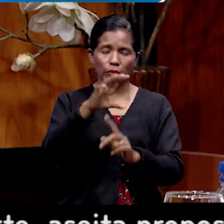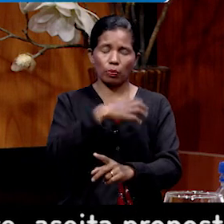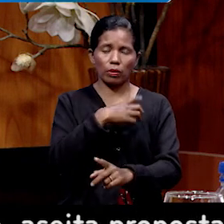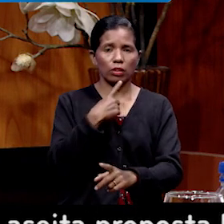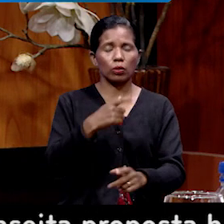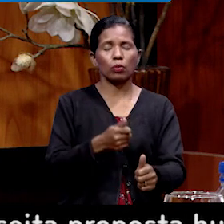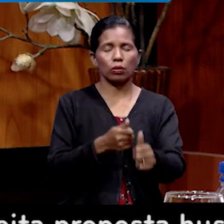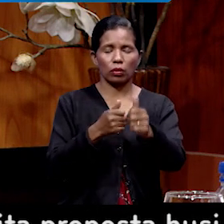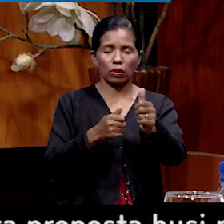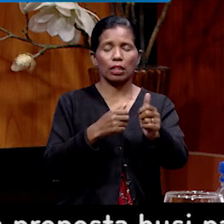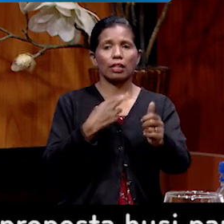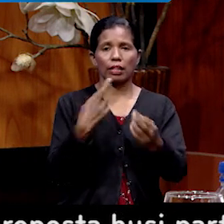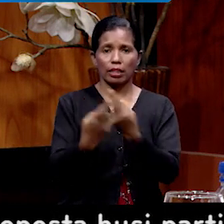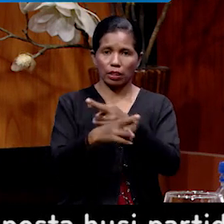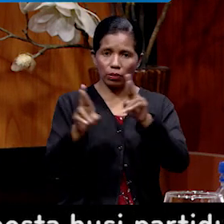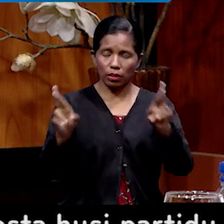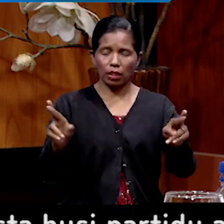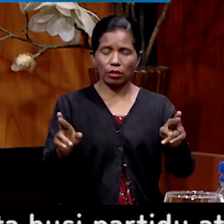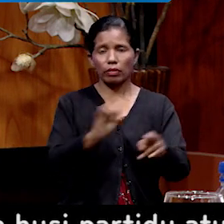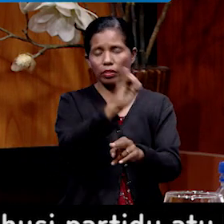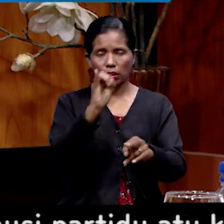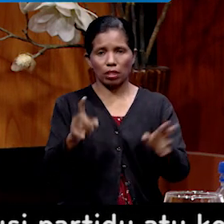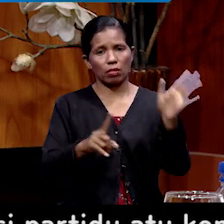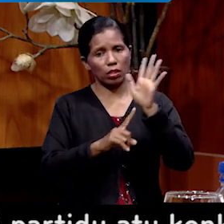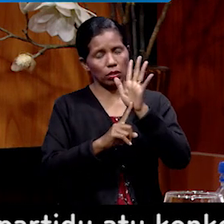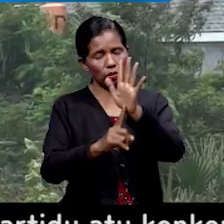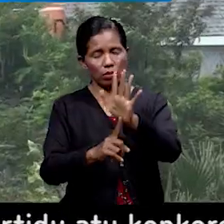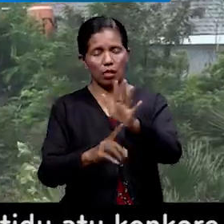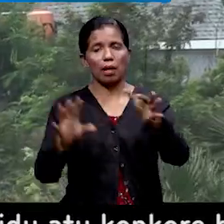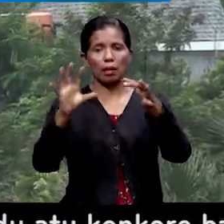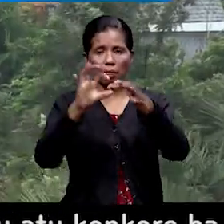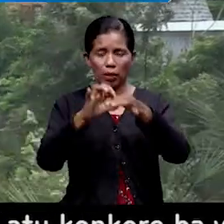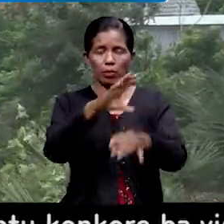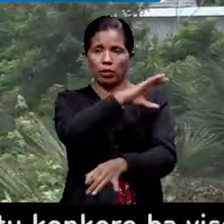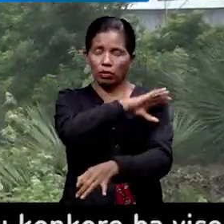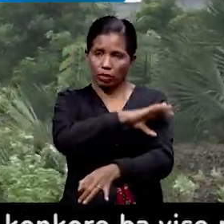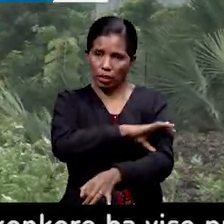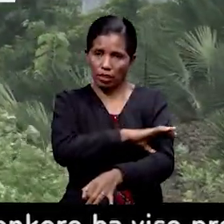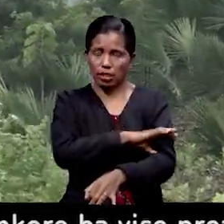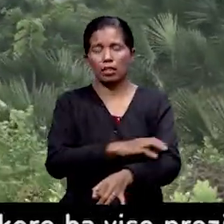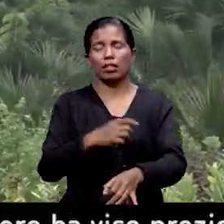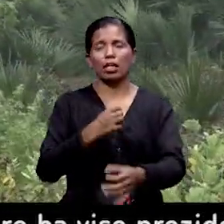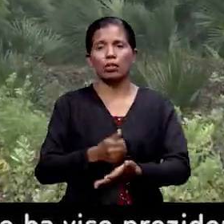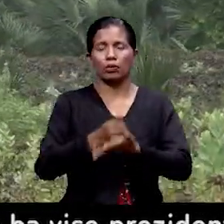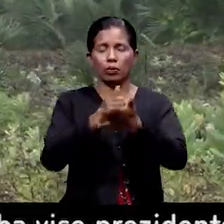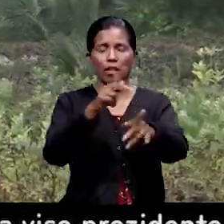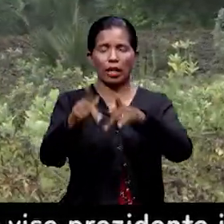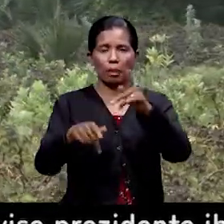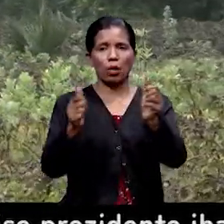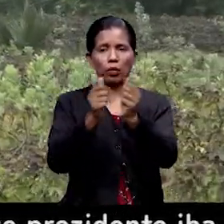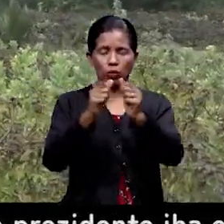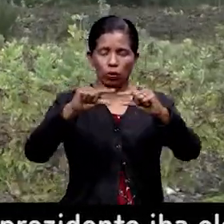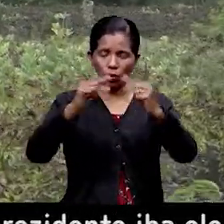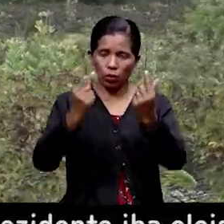resultado de investigação do Pentele membro do agente de segurança Cira-Nenroa, facilita cidadão no grupo Arte